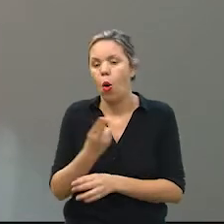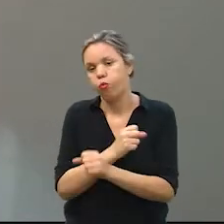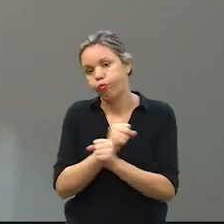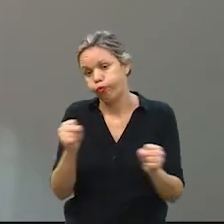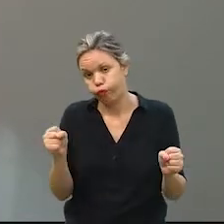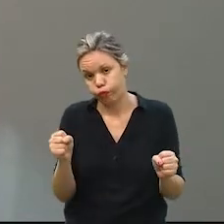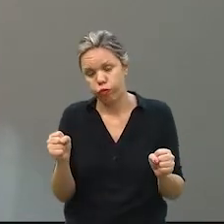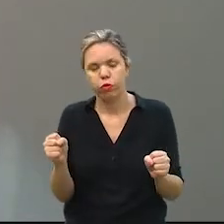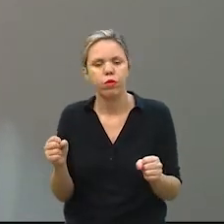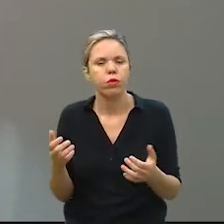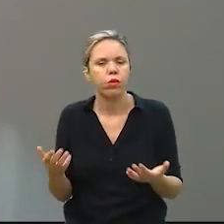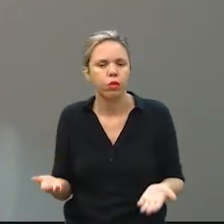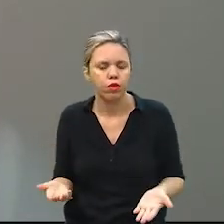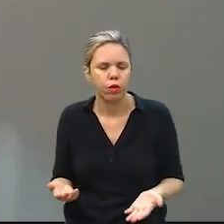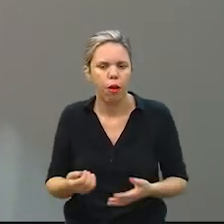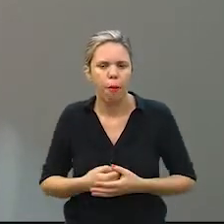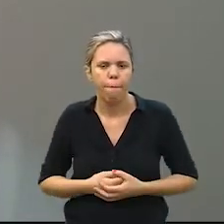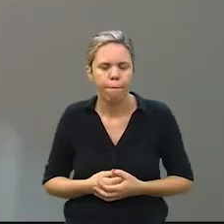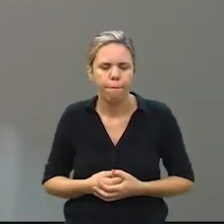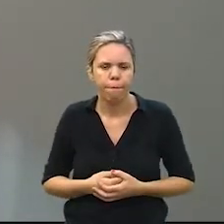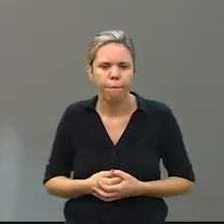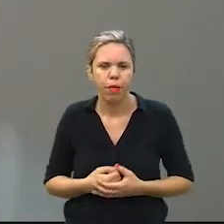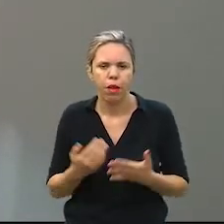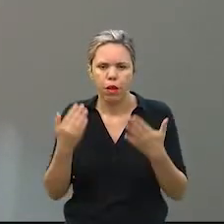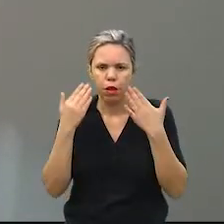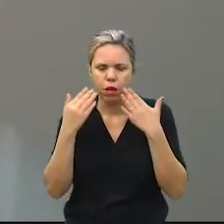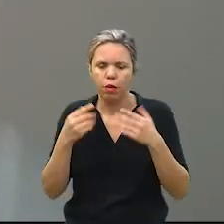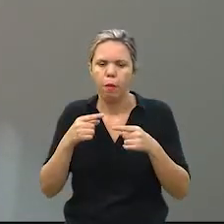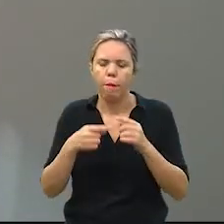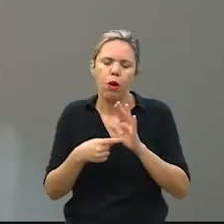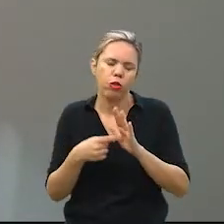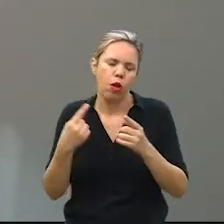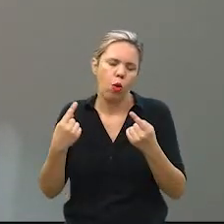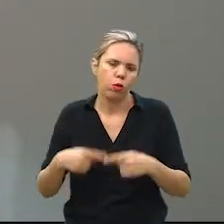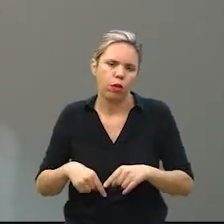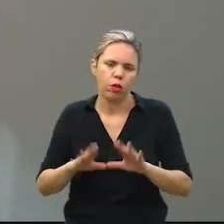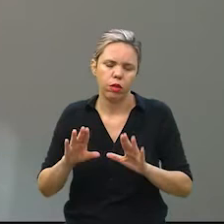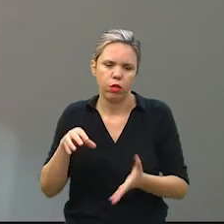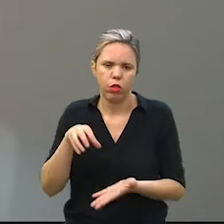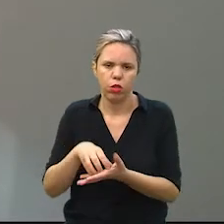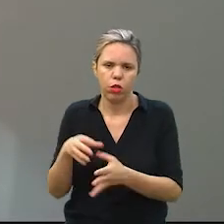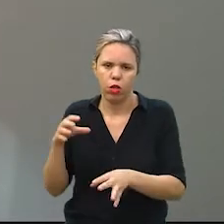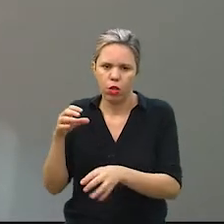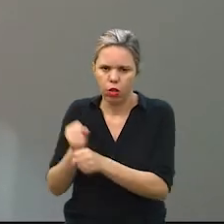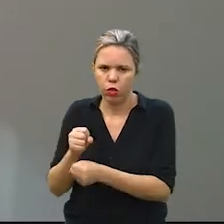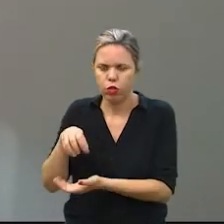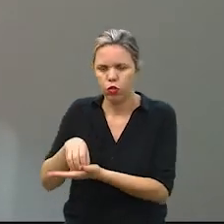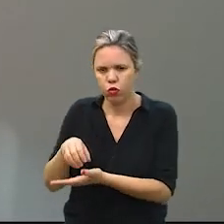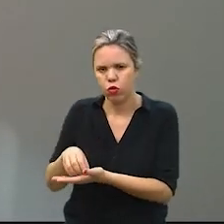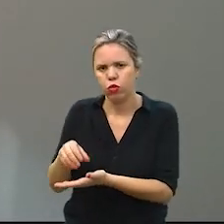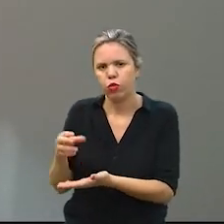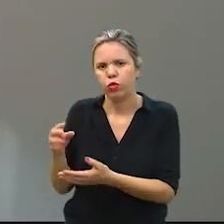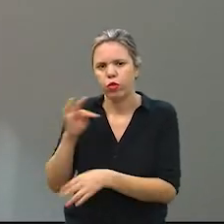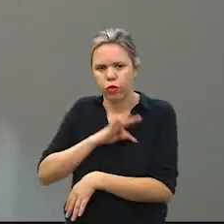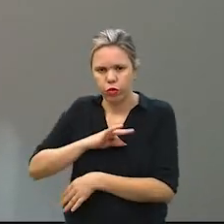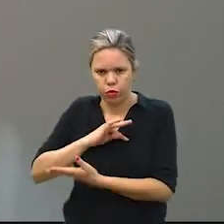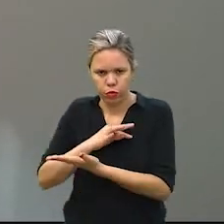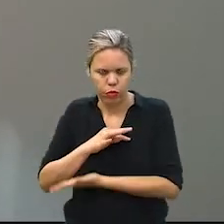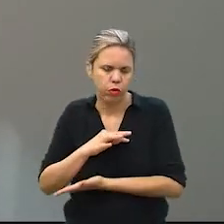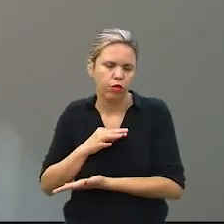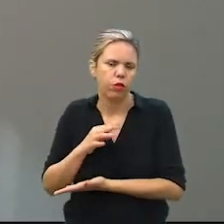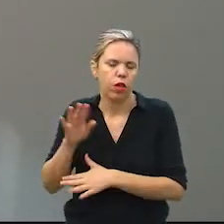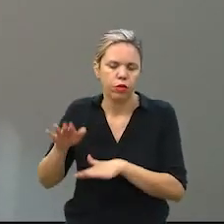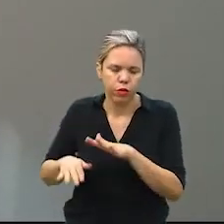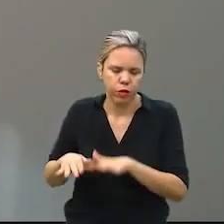reprovar, ainda que venha com um parecer contrário, porque como o Tribunal de Contas é um órgão estritamente técnico,